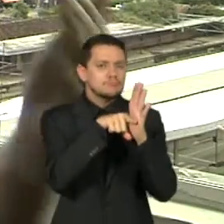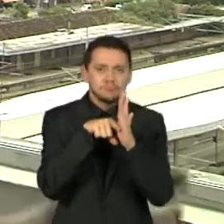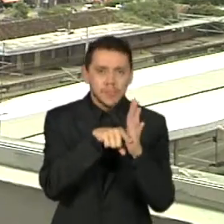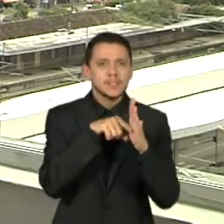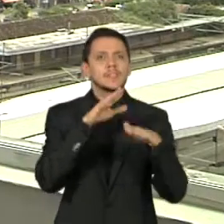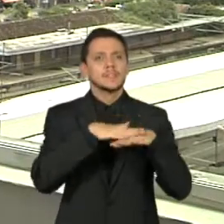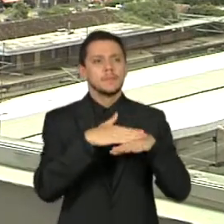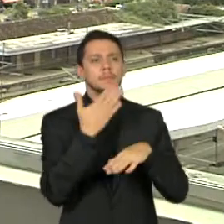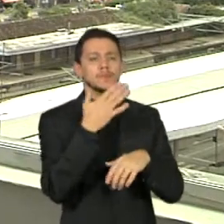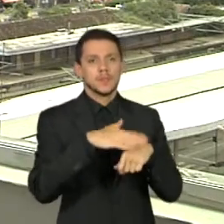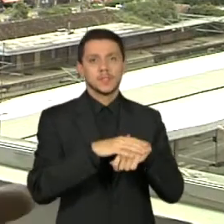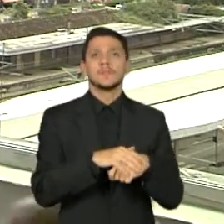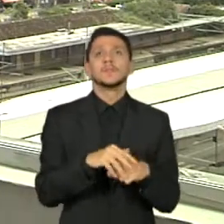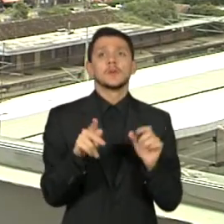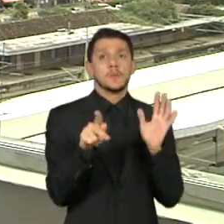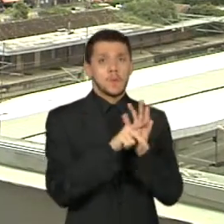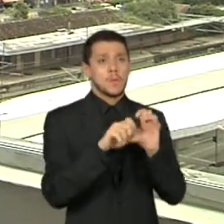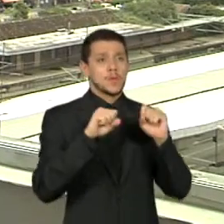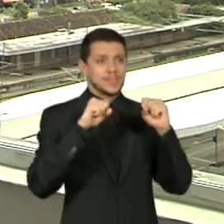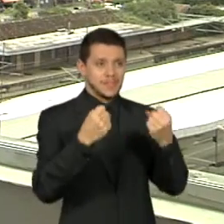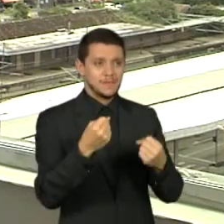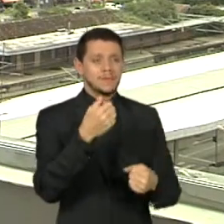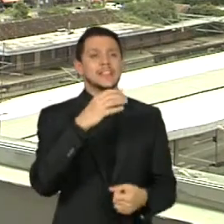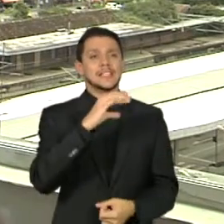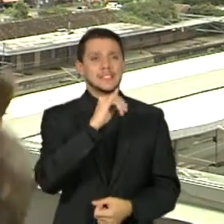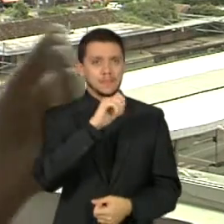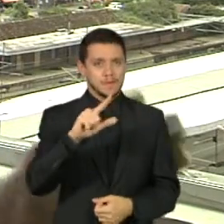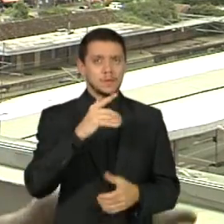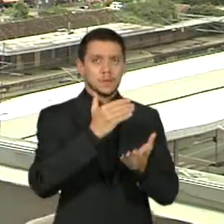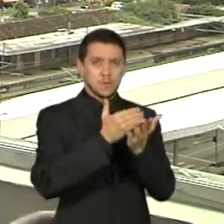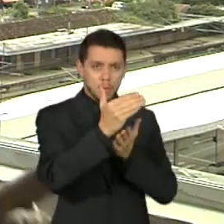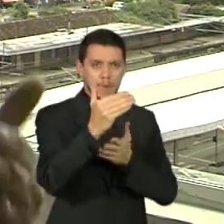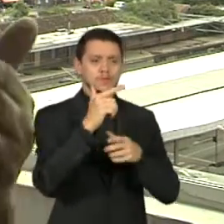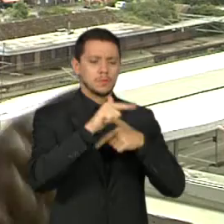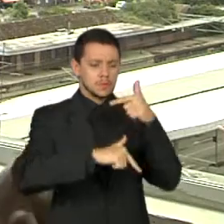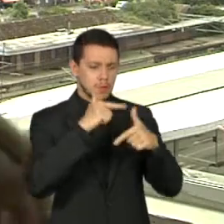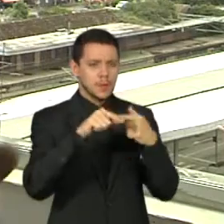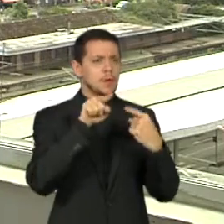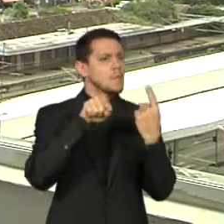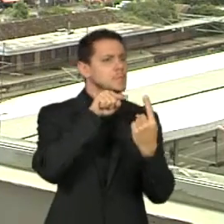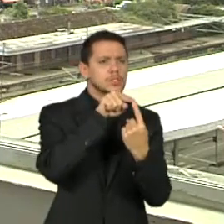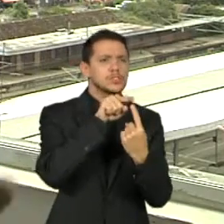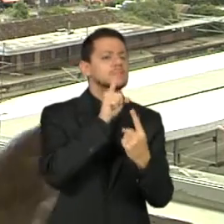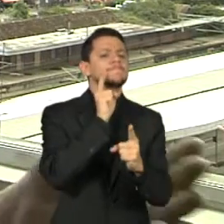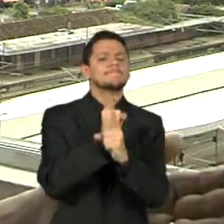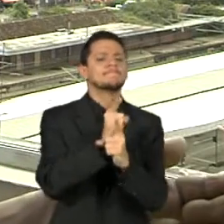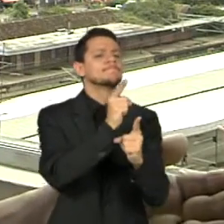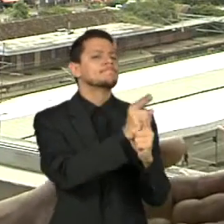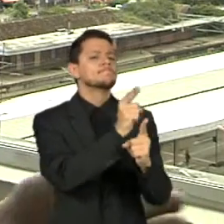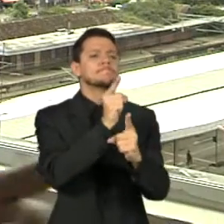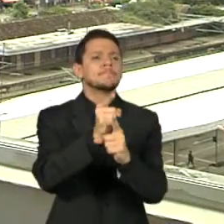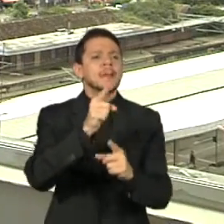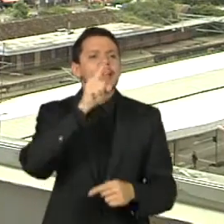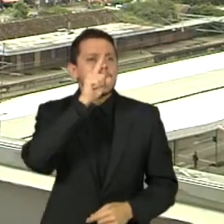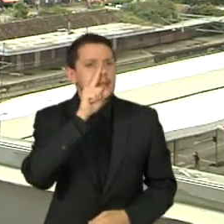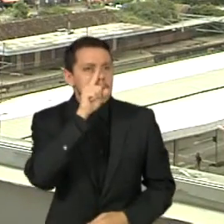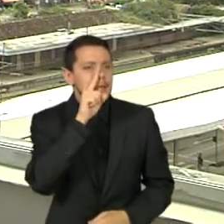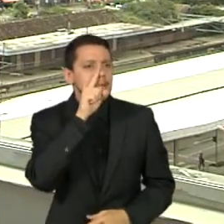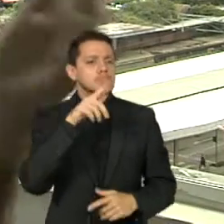uma força-tarefa durante esse período para identificar as áreas que corriam risco e foi